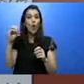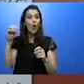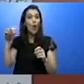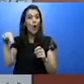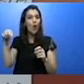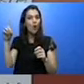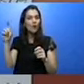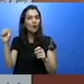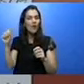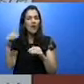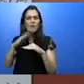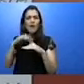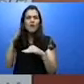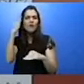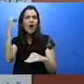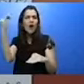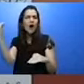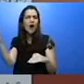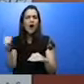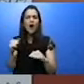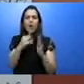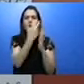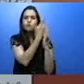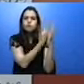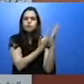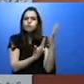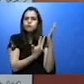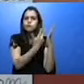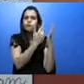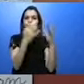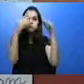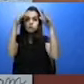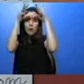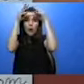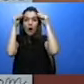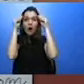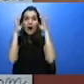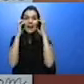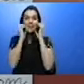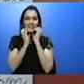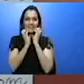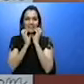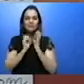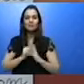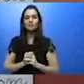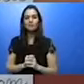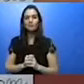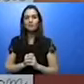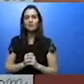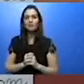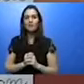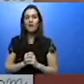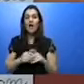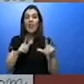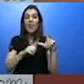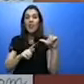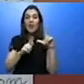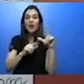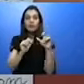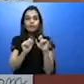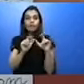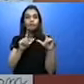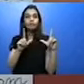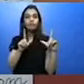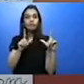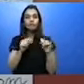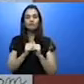conhecida obra de Leonardo da Vinci. Coloquei um ponto final, letra maiúscula.